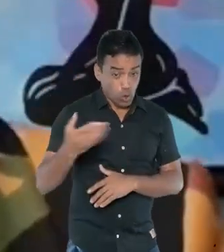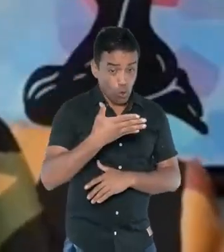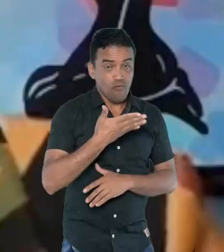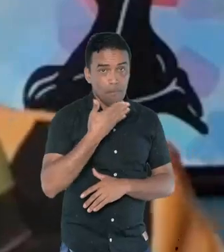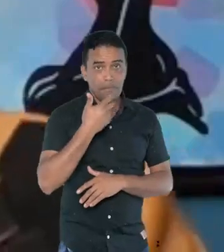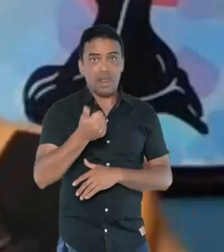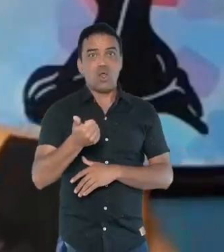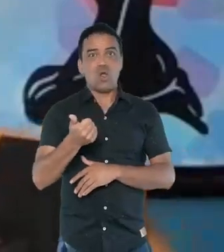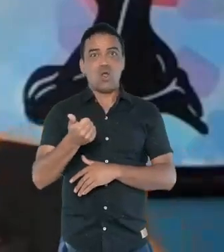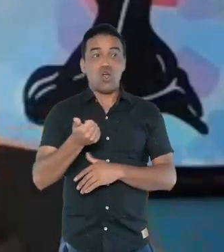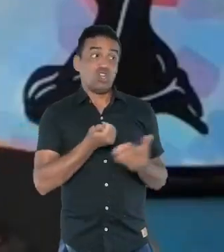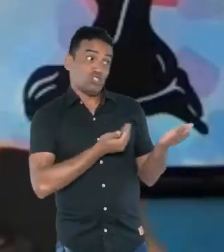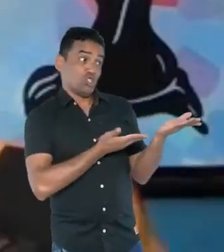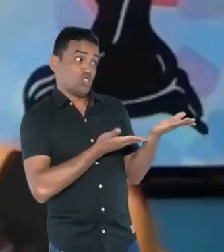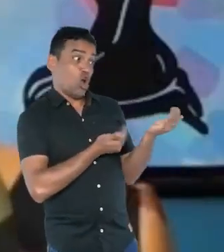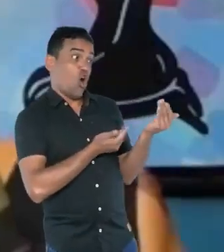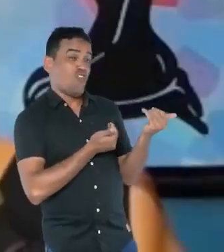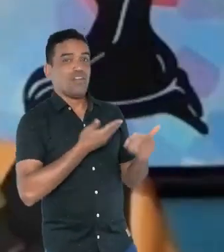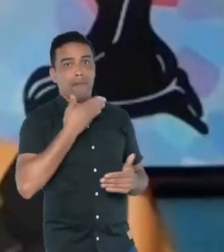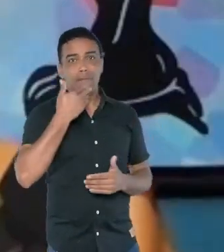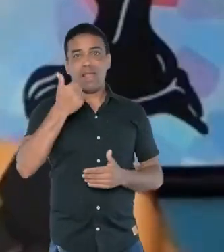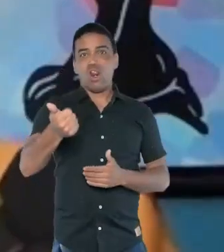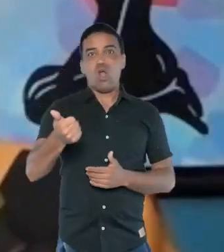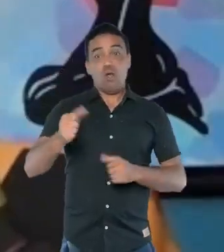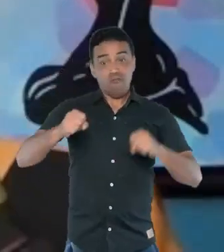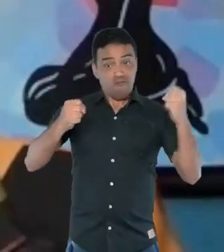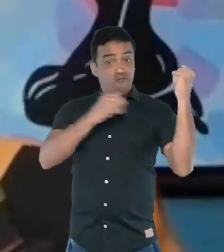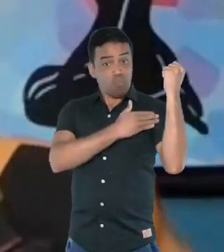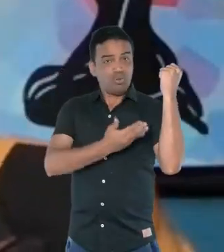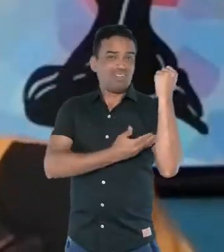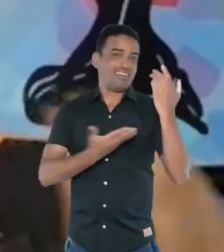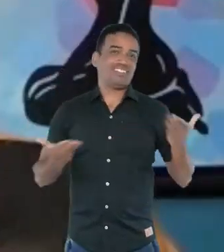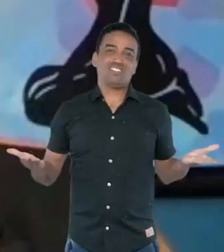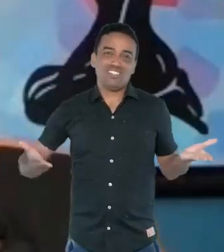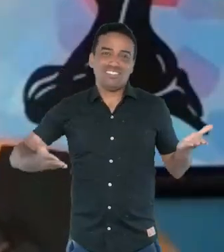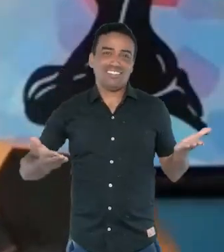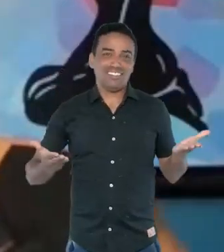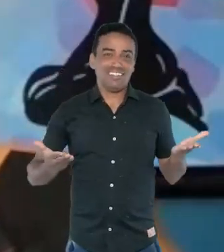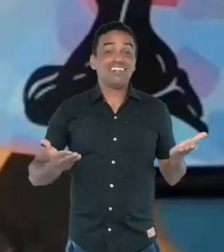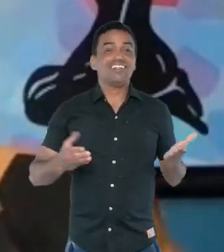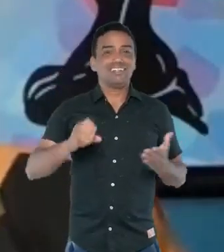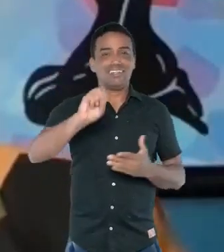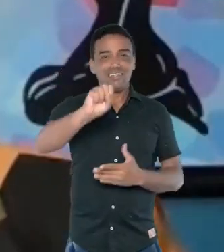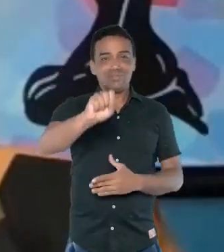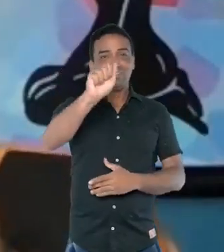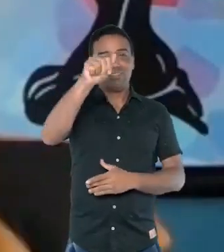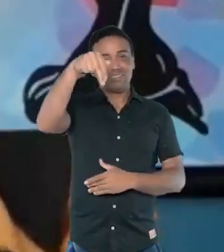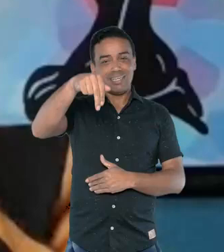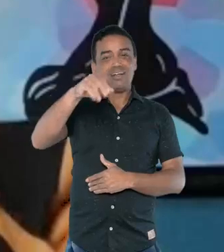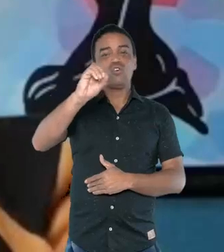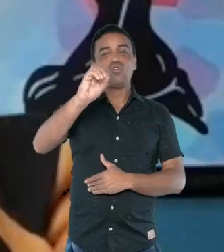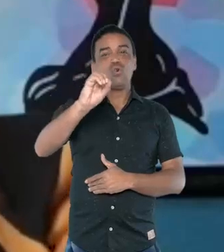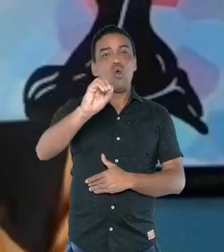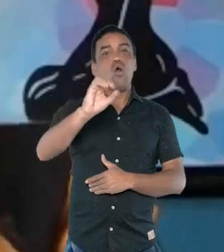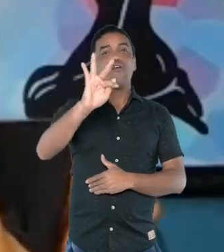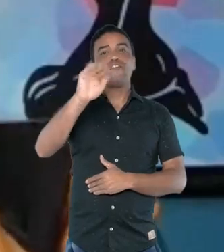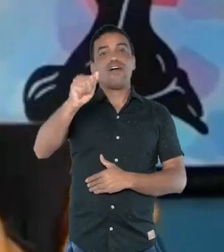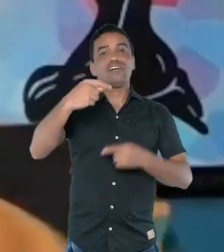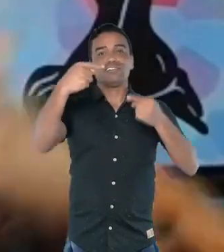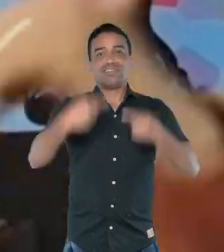De que tudo que é jovem é melhor e mais potente, e Sankofa desafia esse imperativo.